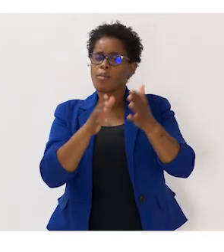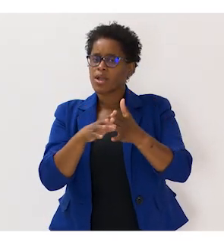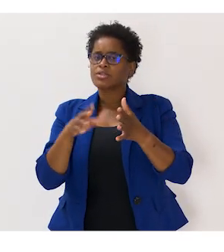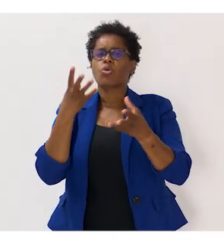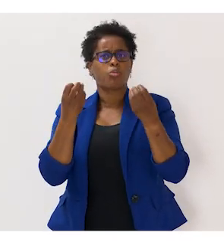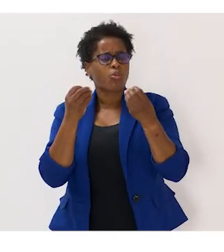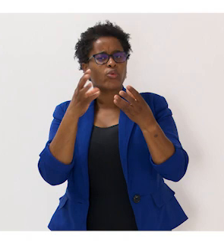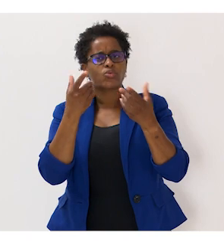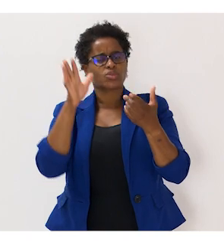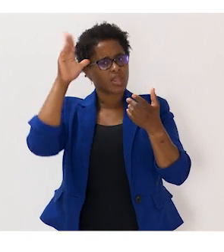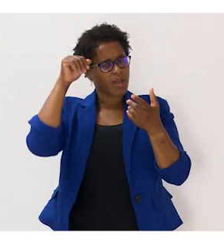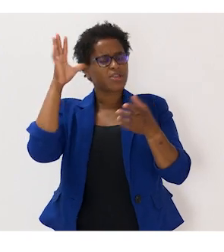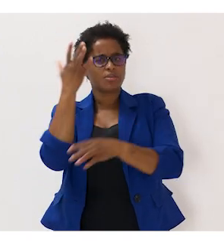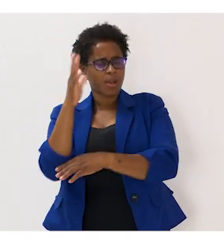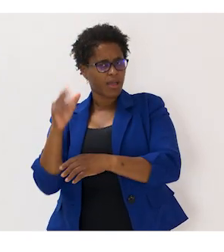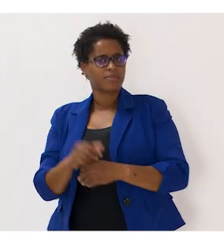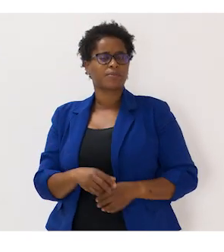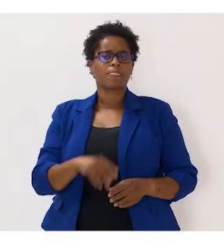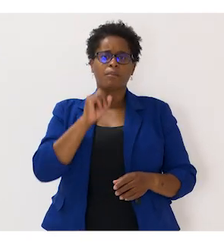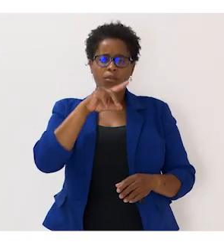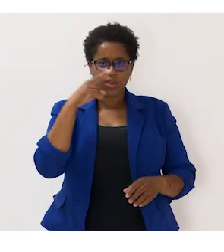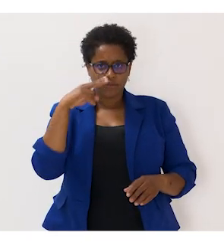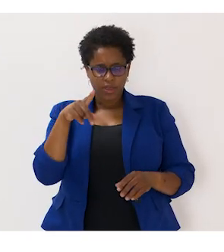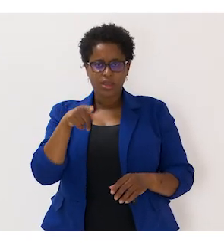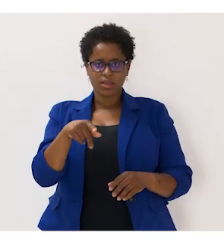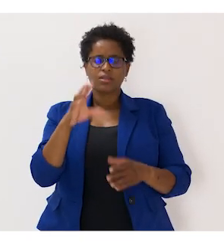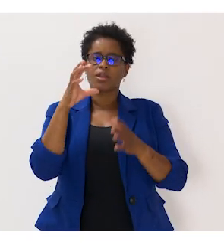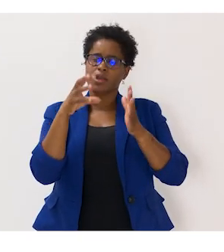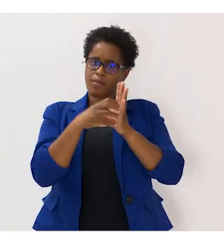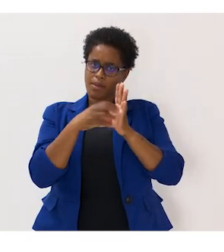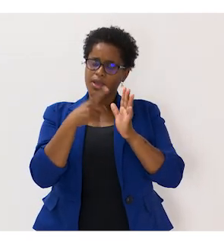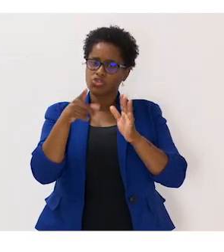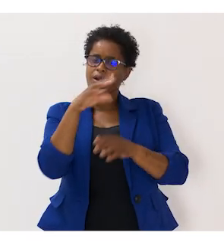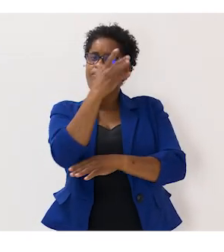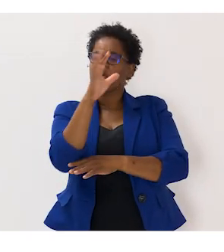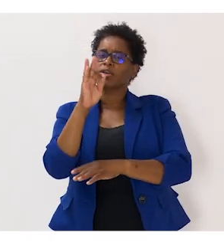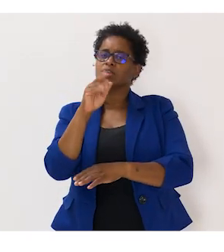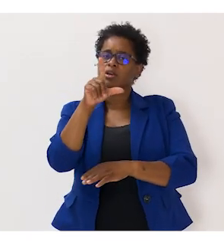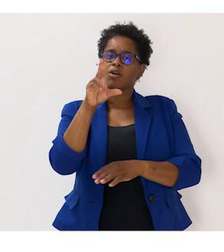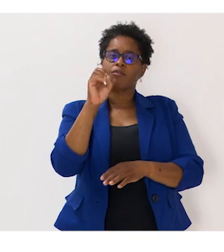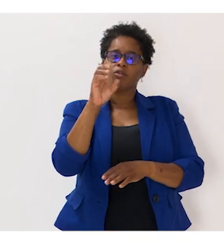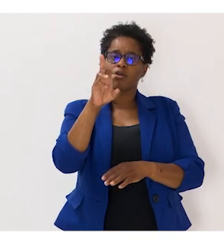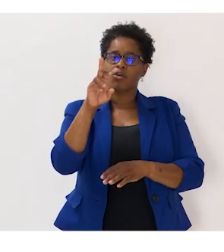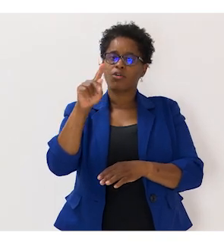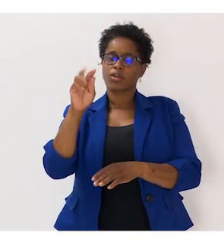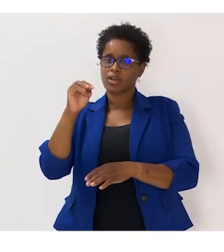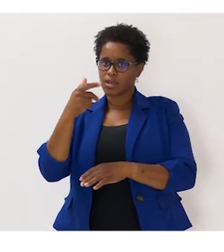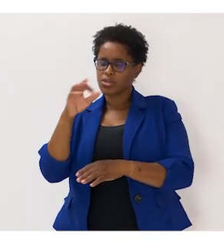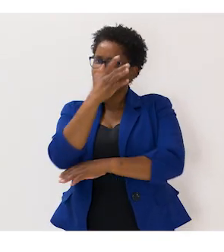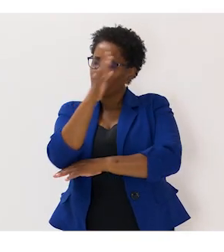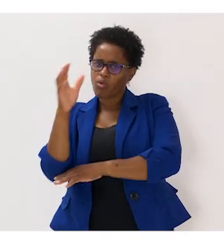em biodiversidade. Como podem observar aqui, nós temos a imagem de uma floresta. Nós conseguimos